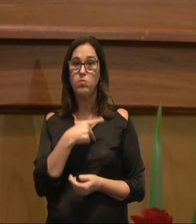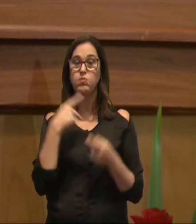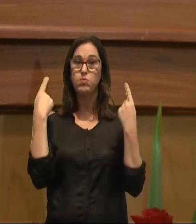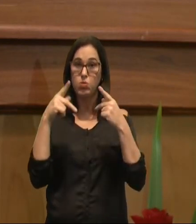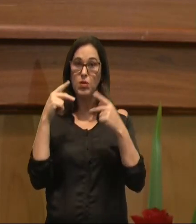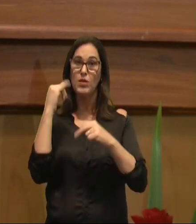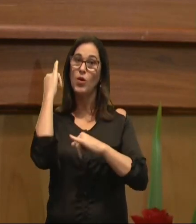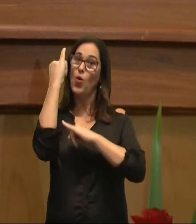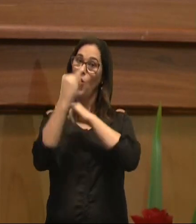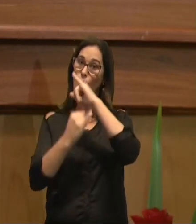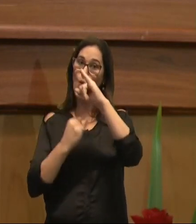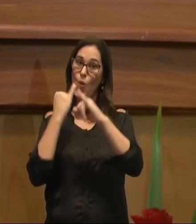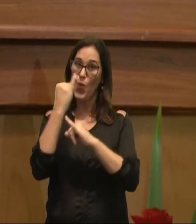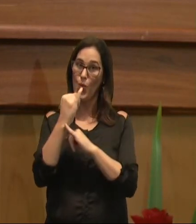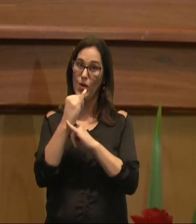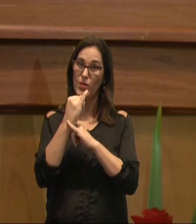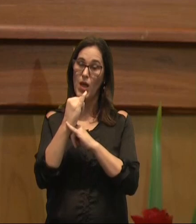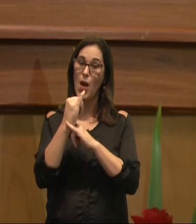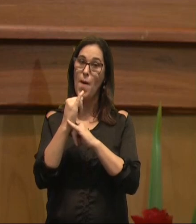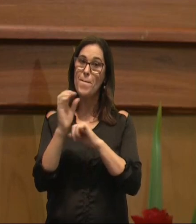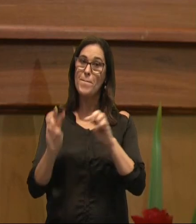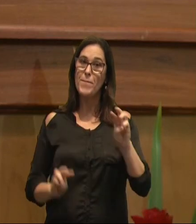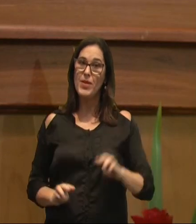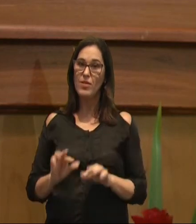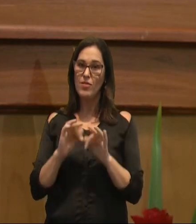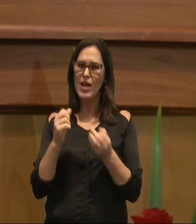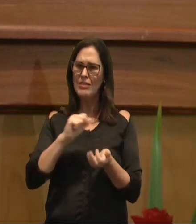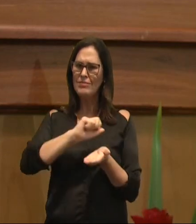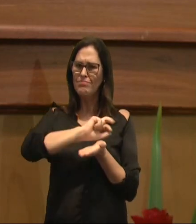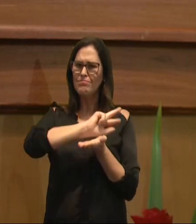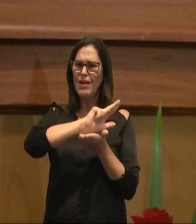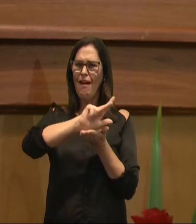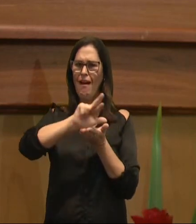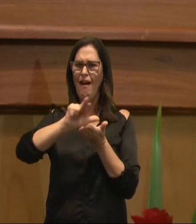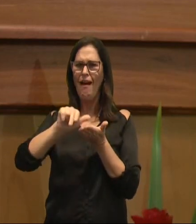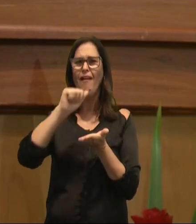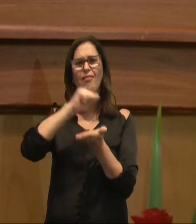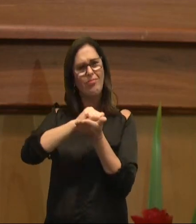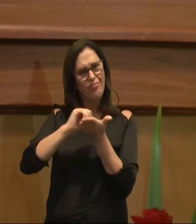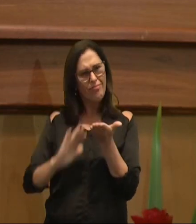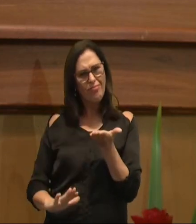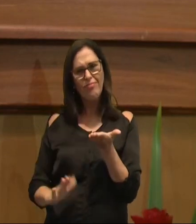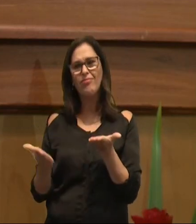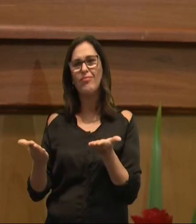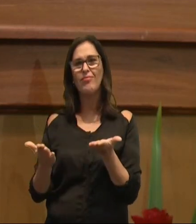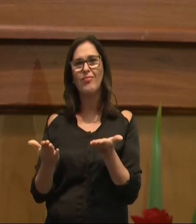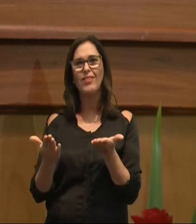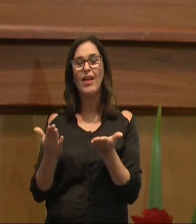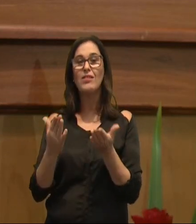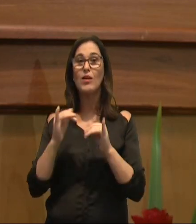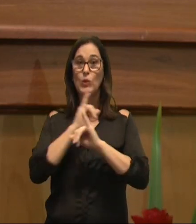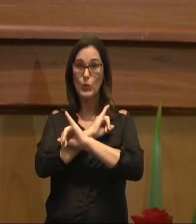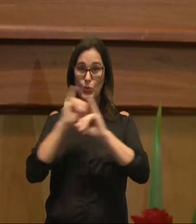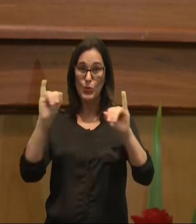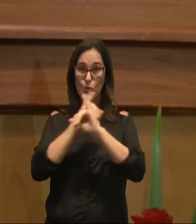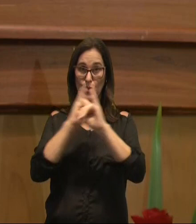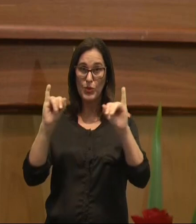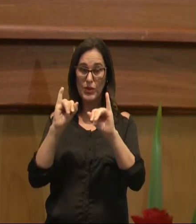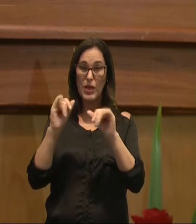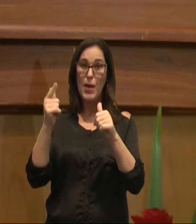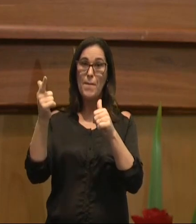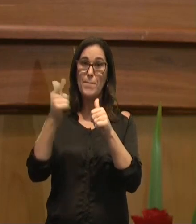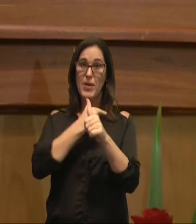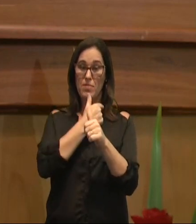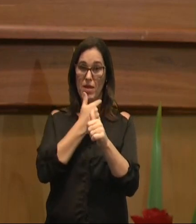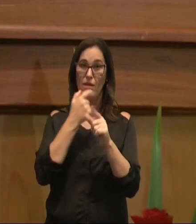online. O Ministério com Família está com várias atividades disponíveis no site da igreja, estaremos divulgando. A partir do dia 1º